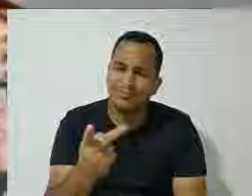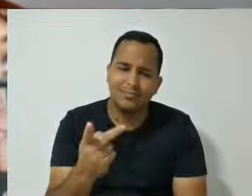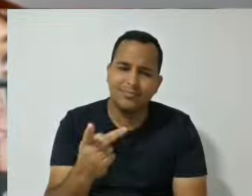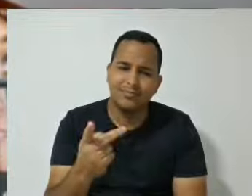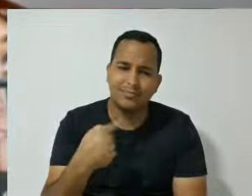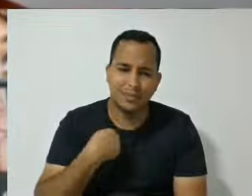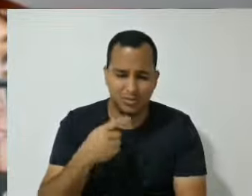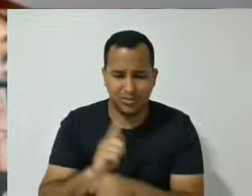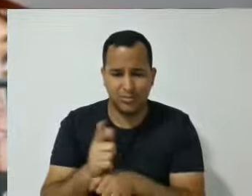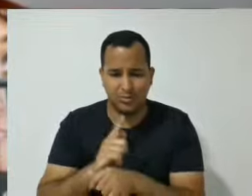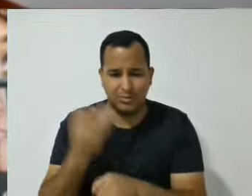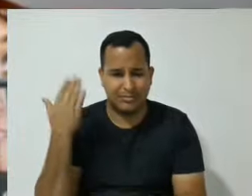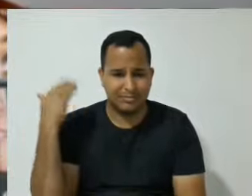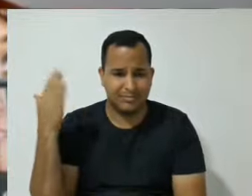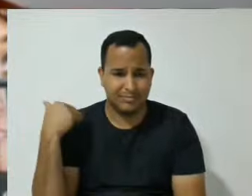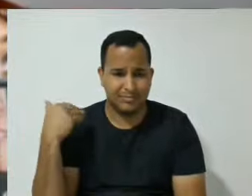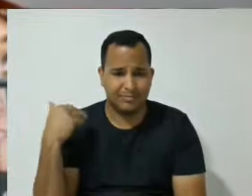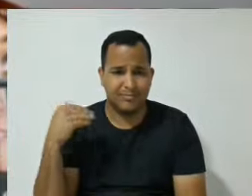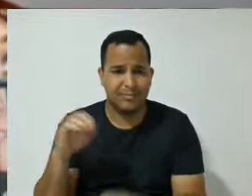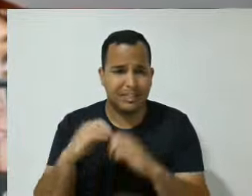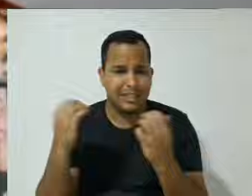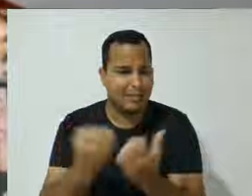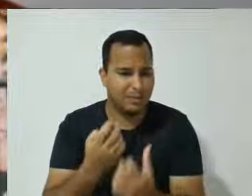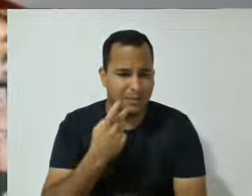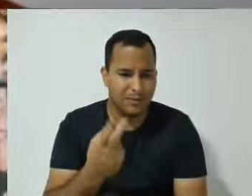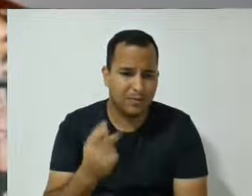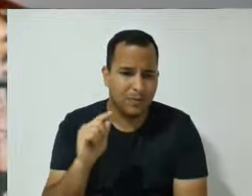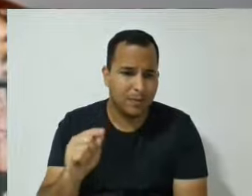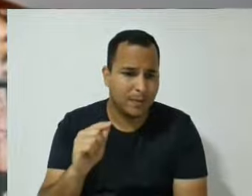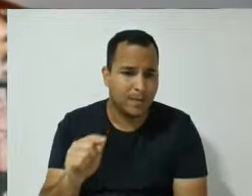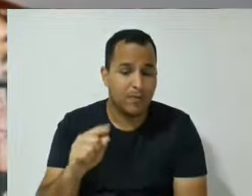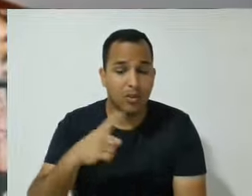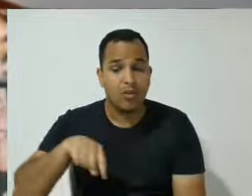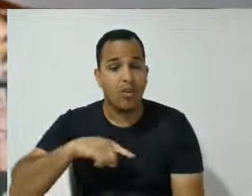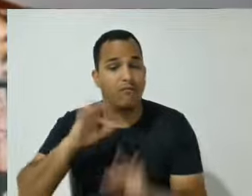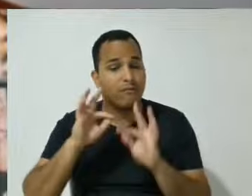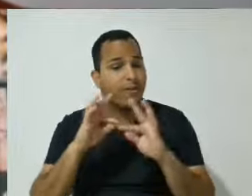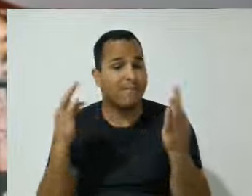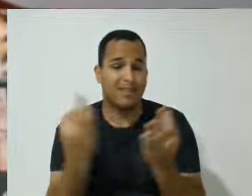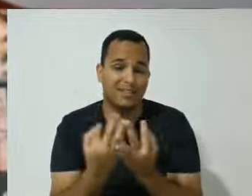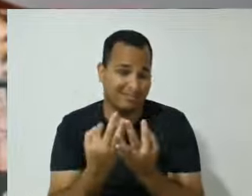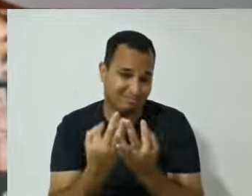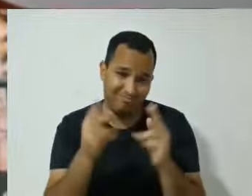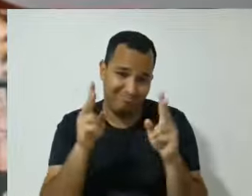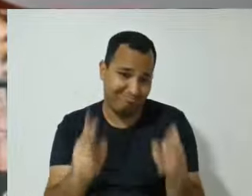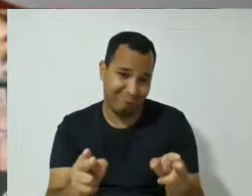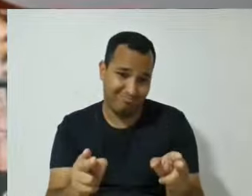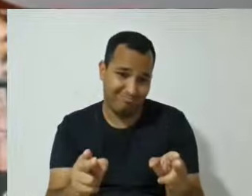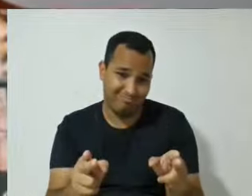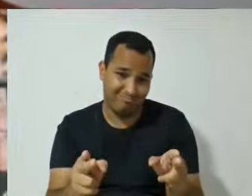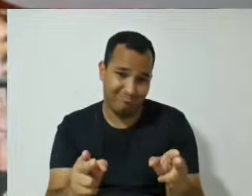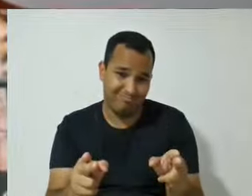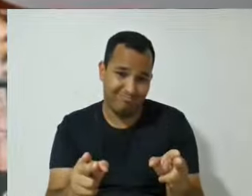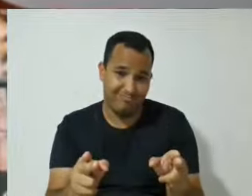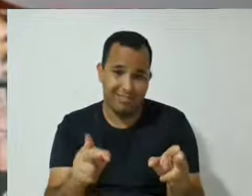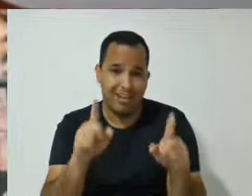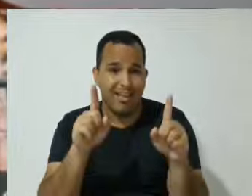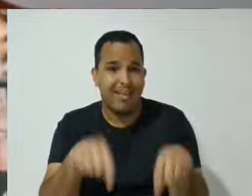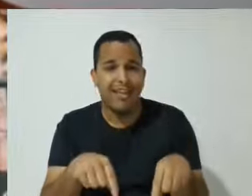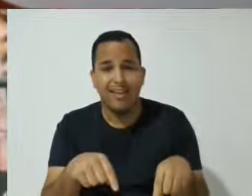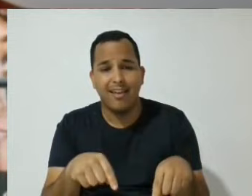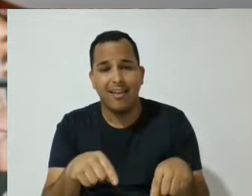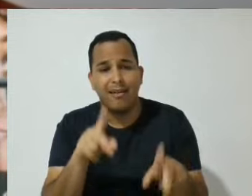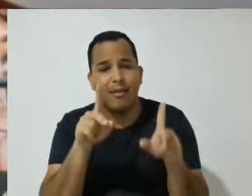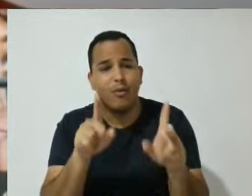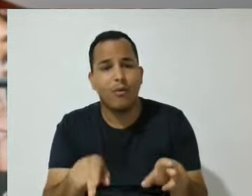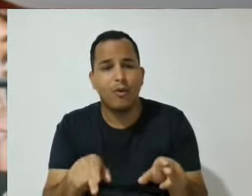eu sempre falava com a equipe, gente, nós somos uma família. Como se a gente fosse uma estrela de 6 pontos.